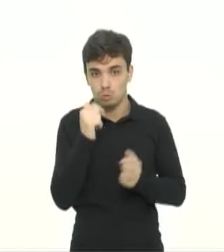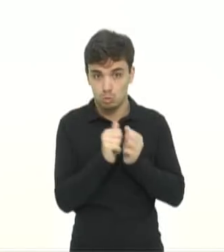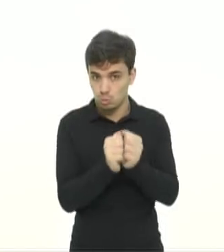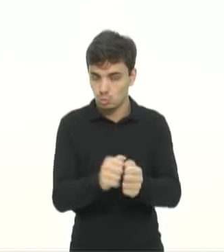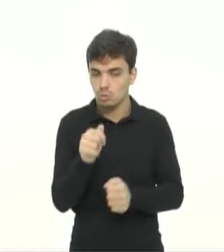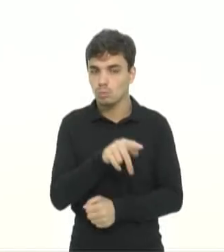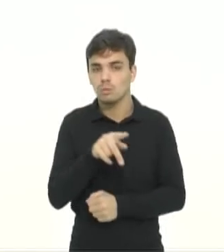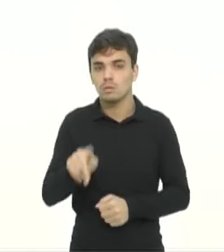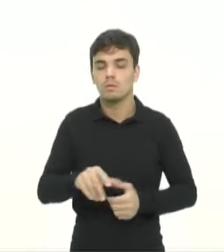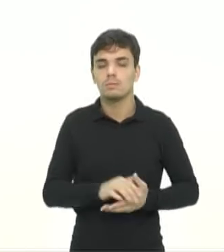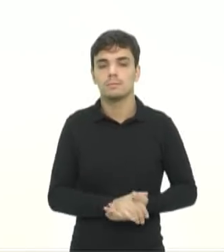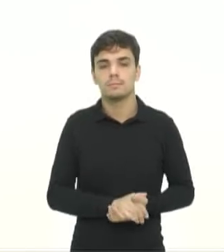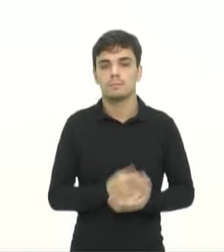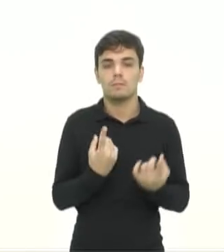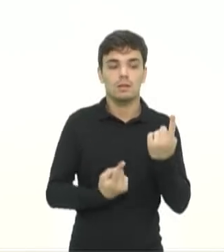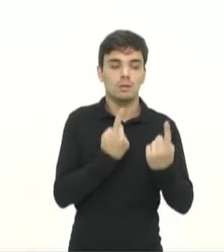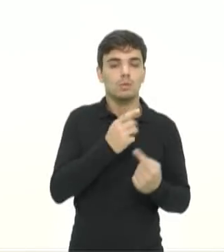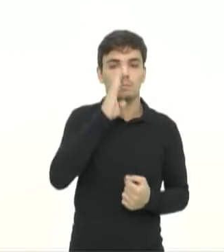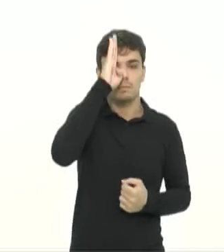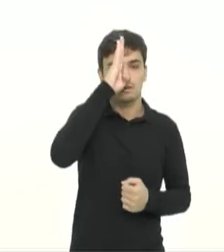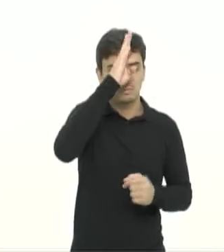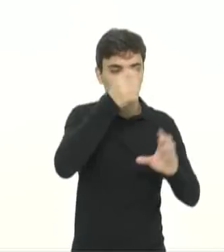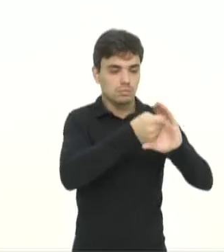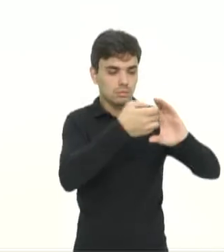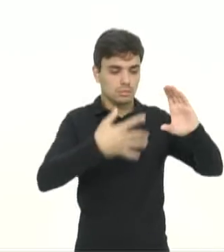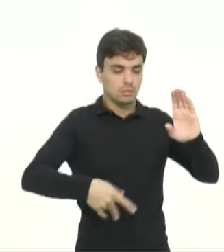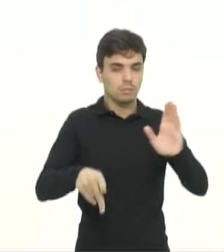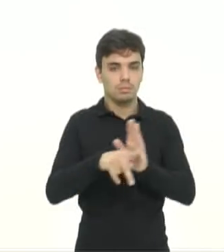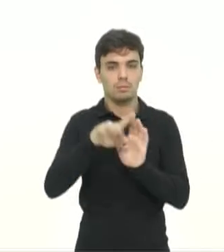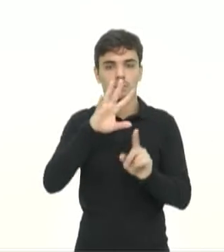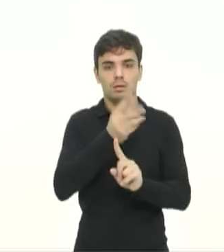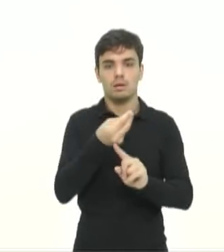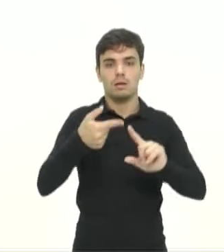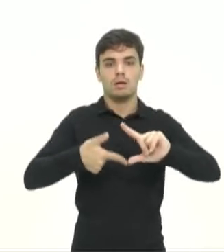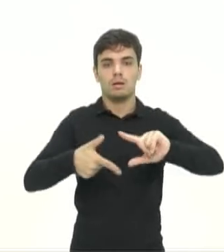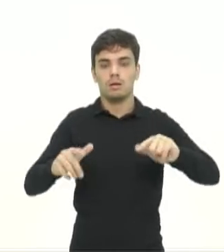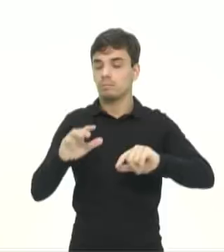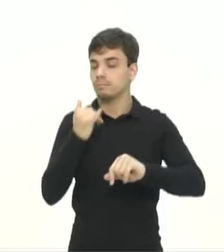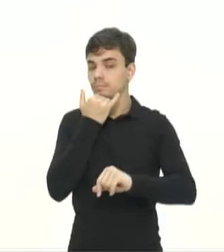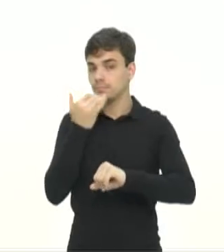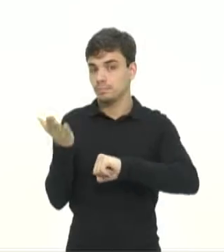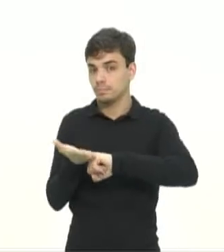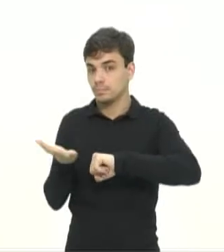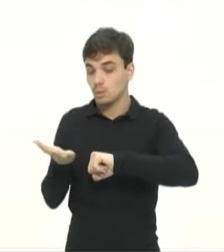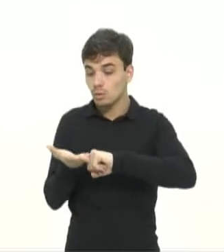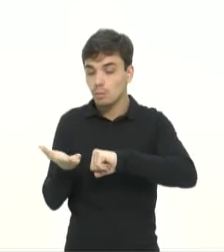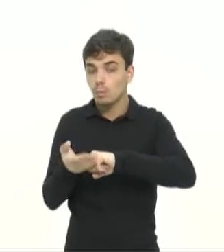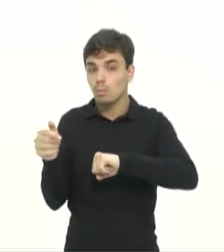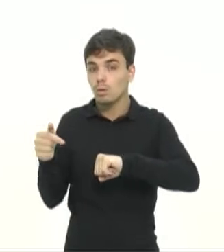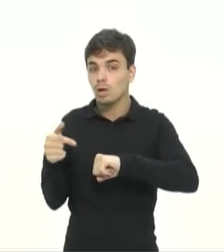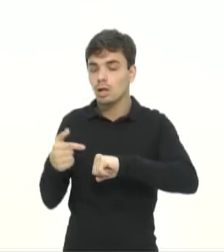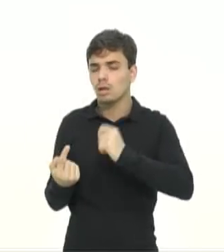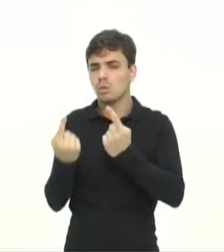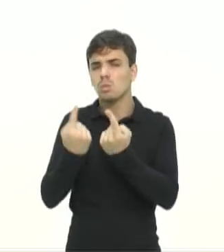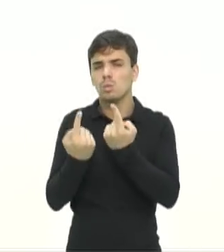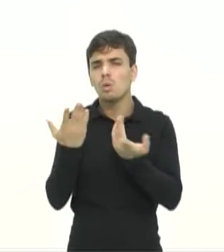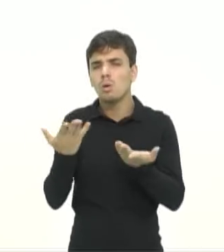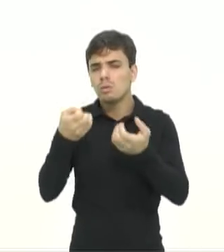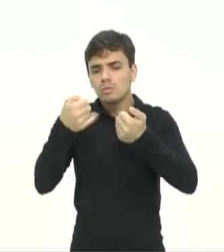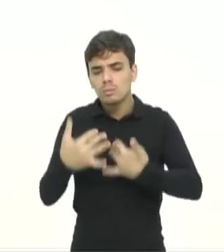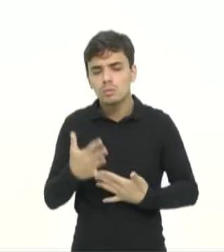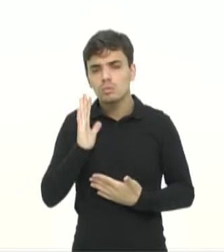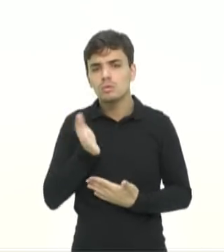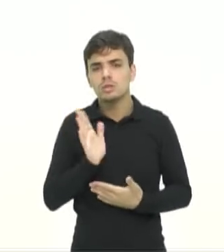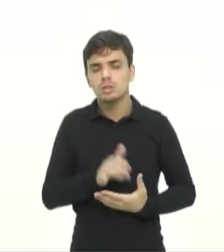então. Qual é a principal característica da arte contemporânea? Será que você vai entender qual foi agora que a gente falou